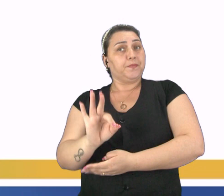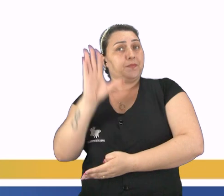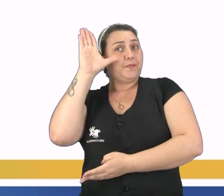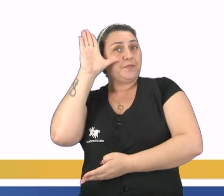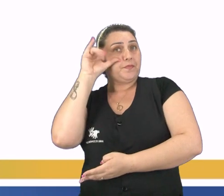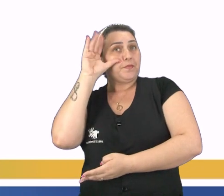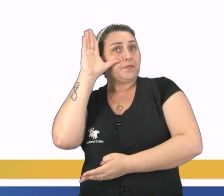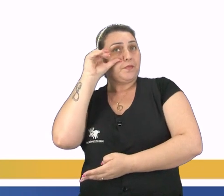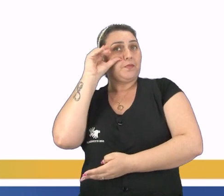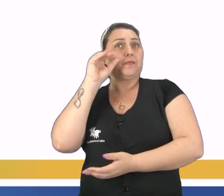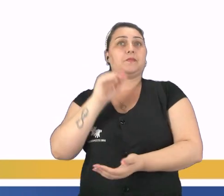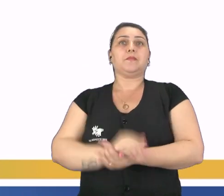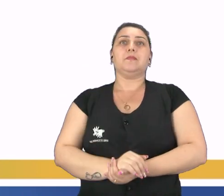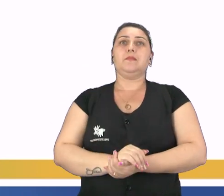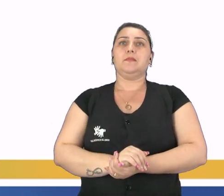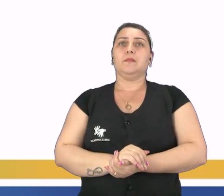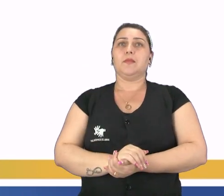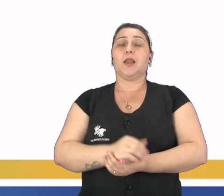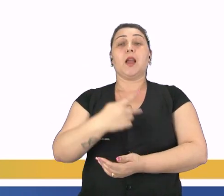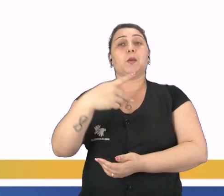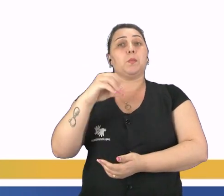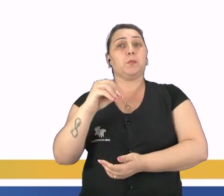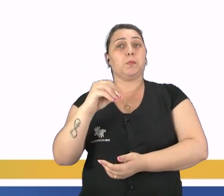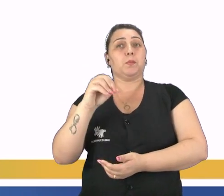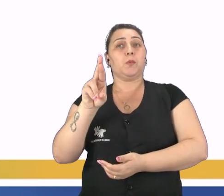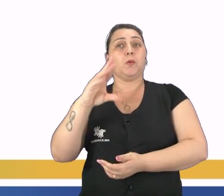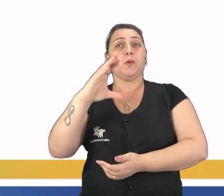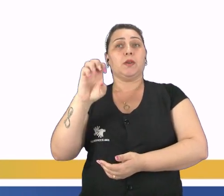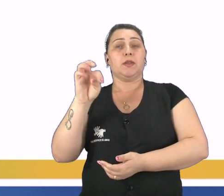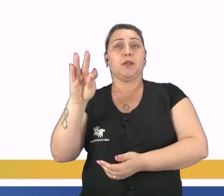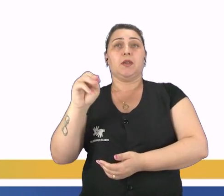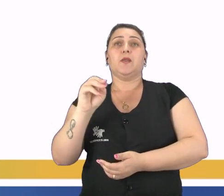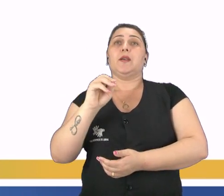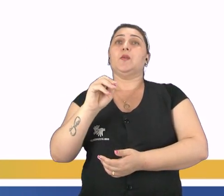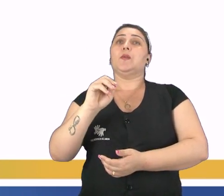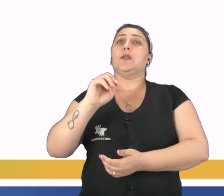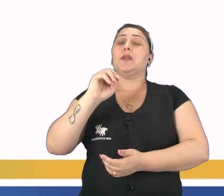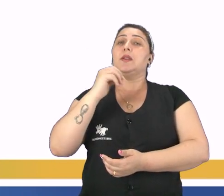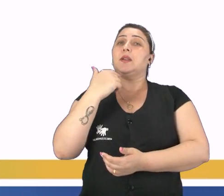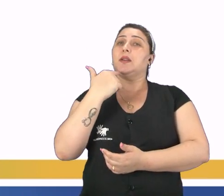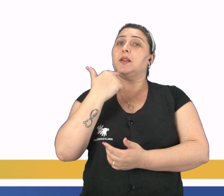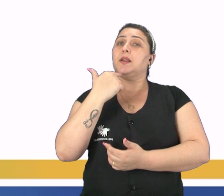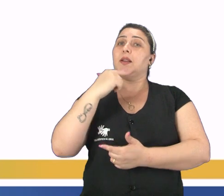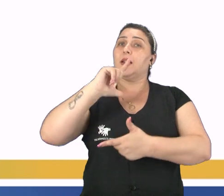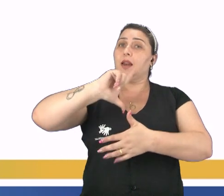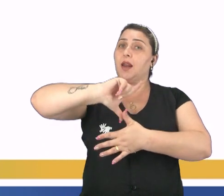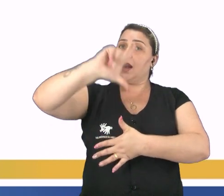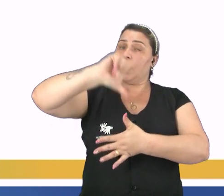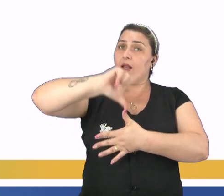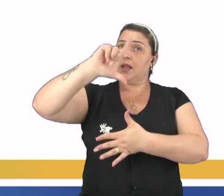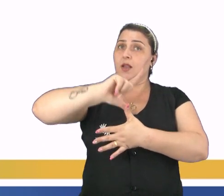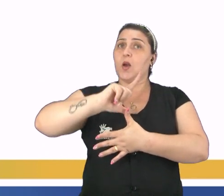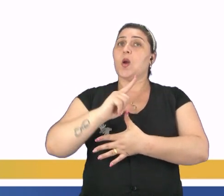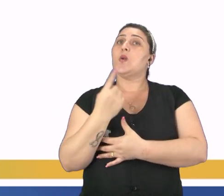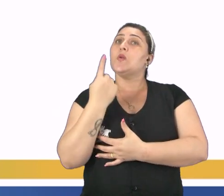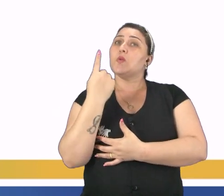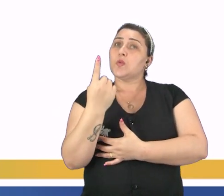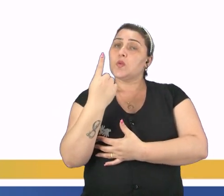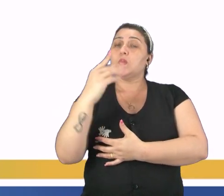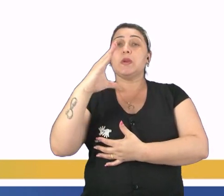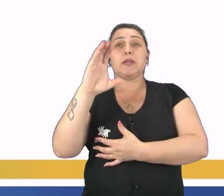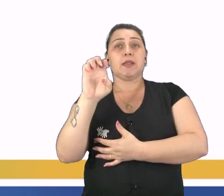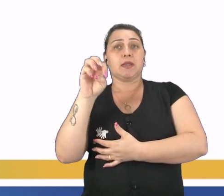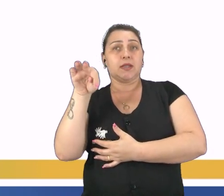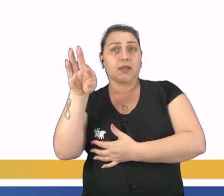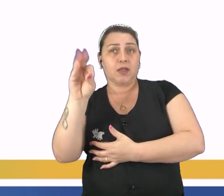Uma curiosidade é que a expressão porcento, ela veio do latim percento e quer dizer por um cento.